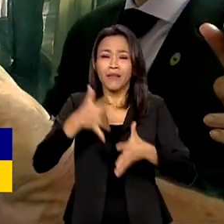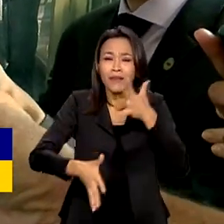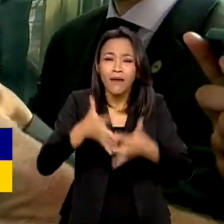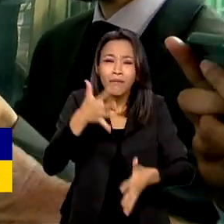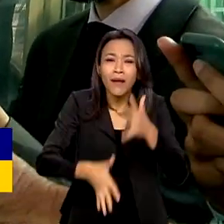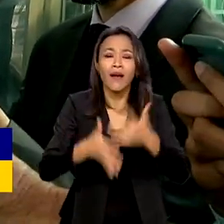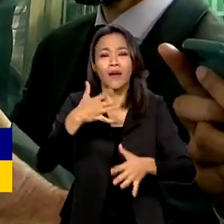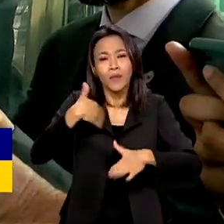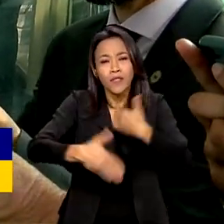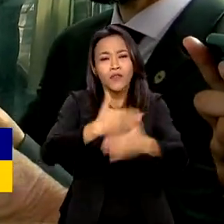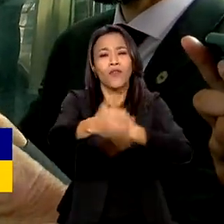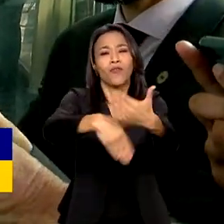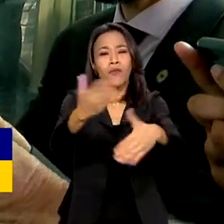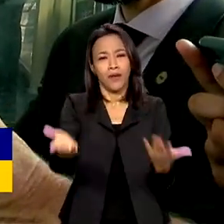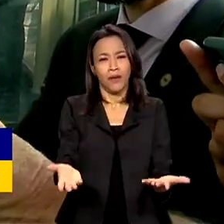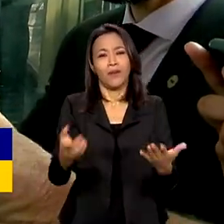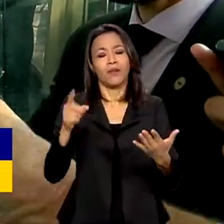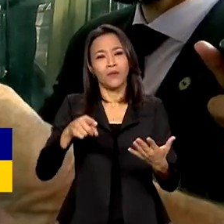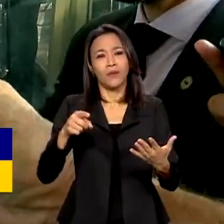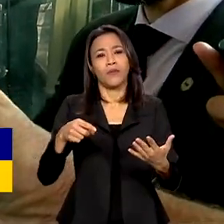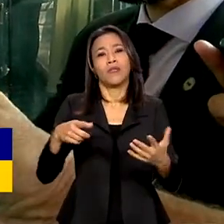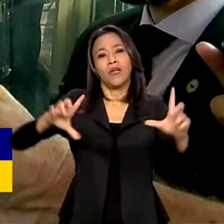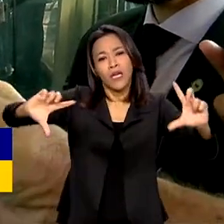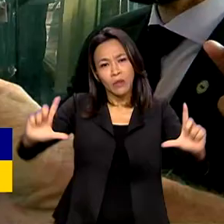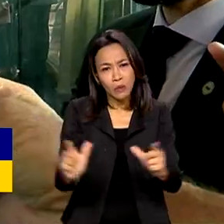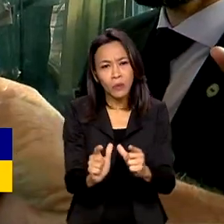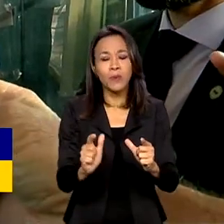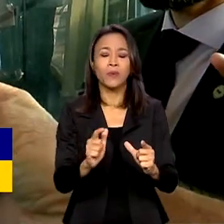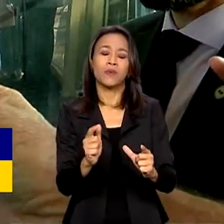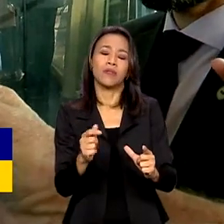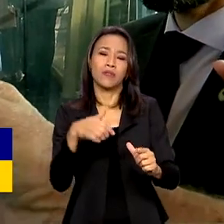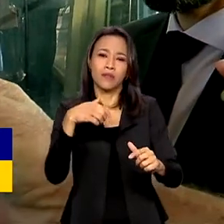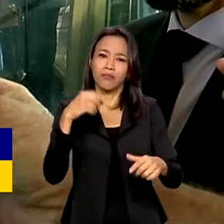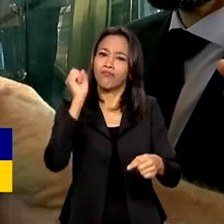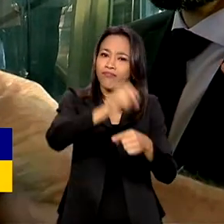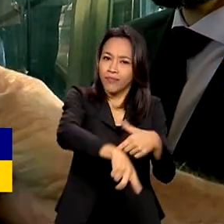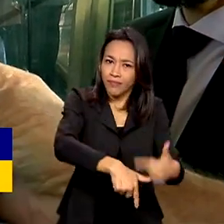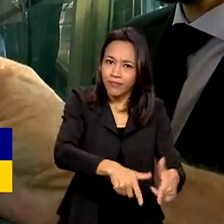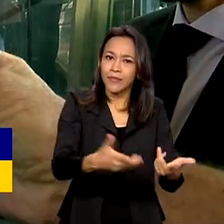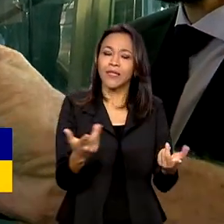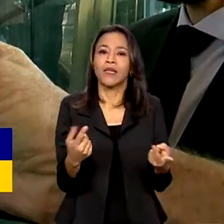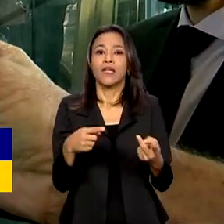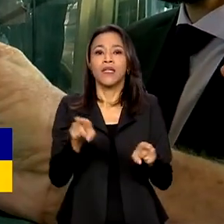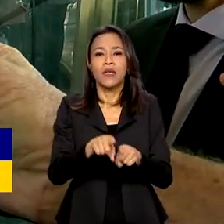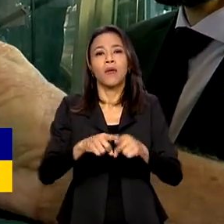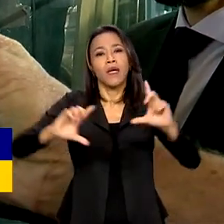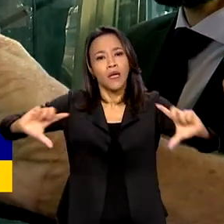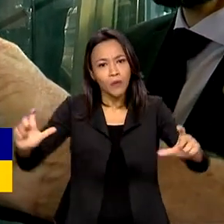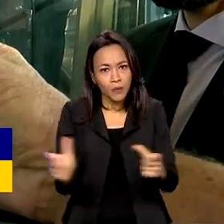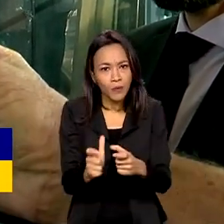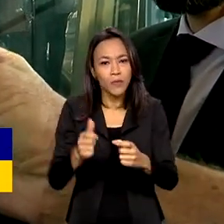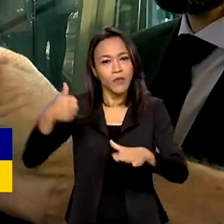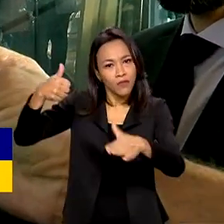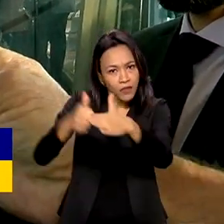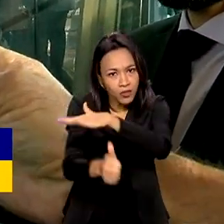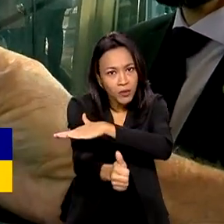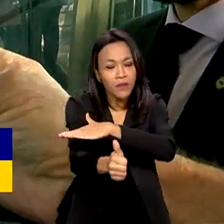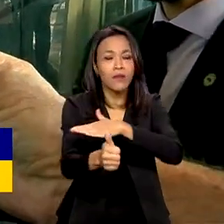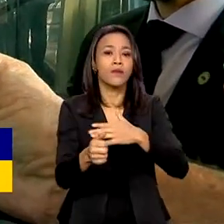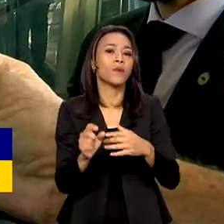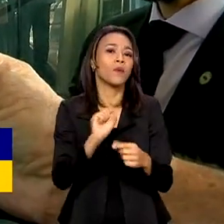aumento da produtividade do Trabalho Segurança jurídica para investimentos nacionais e estrangeiros